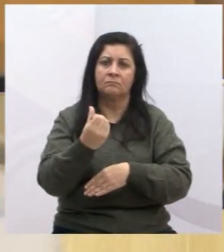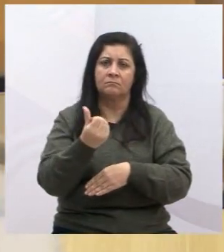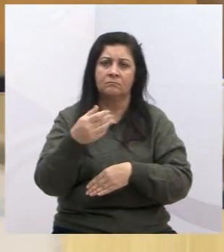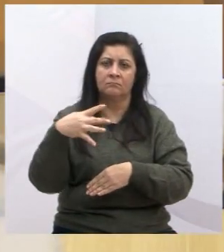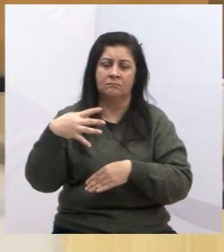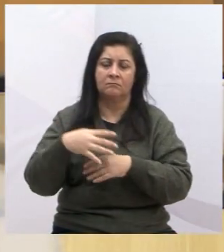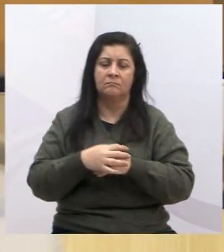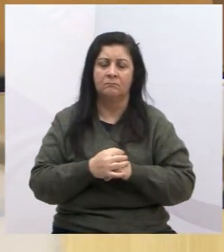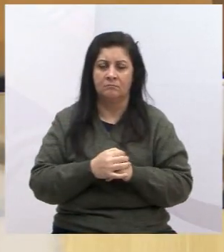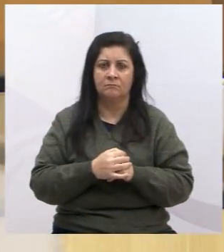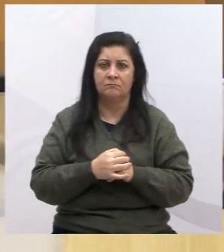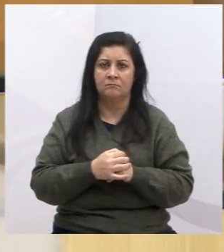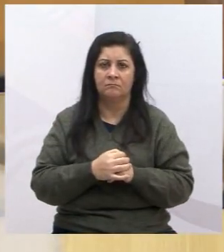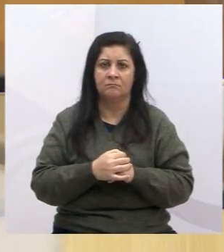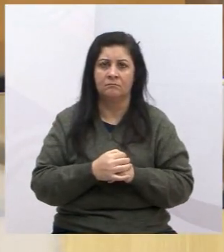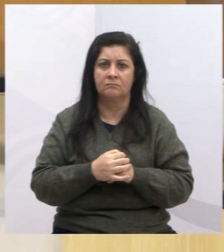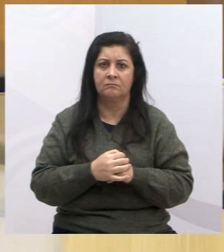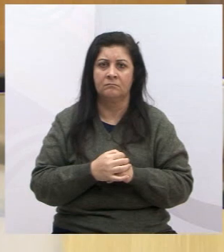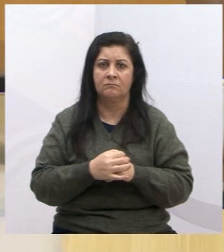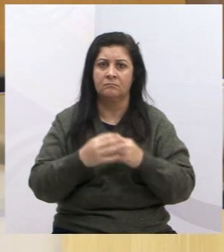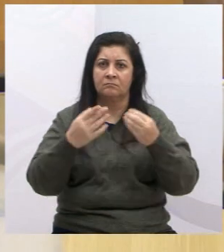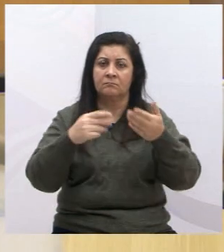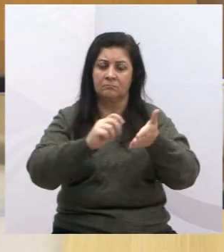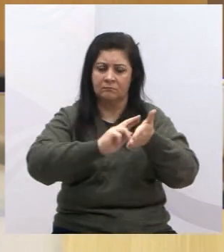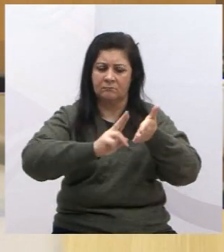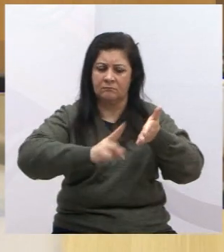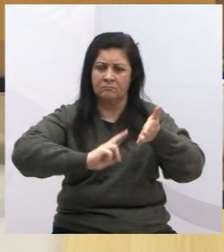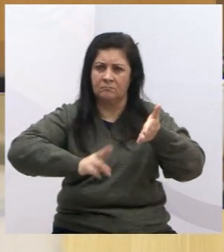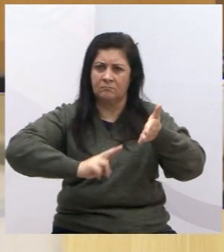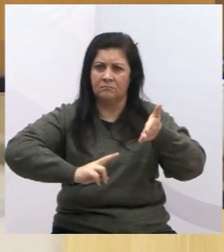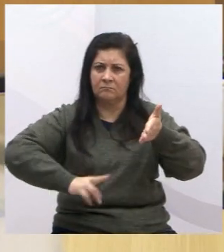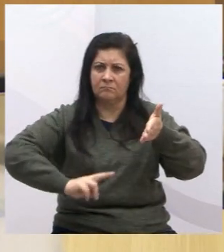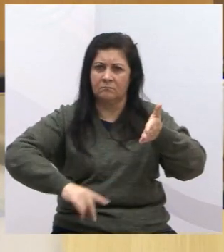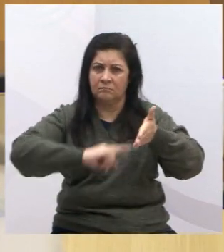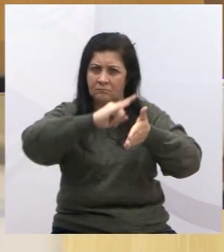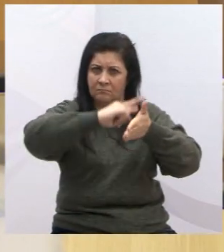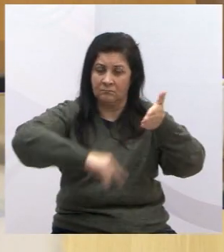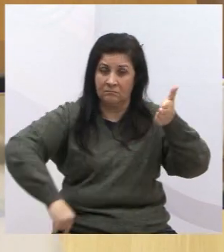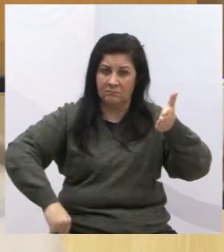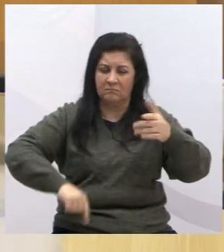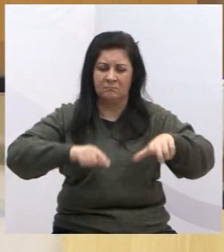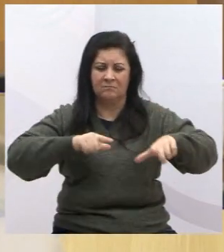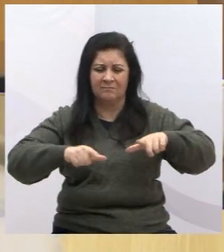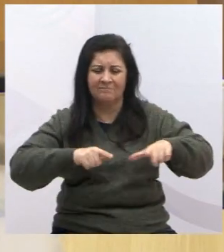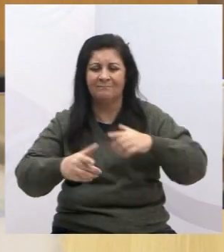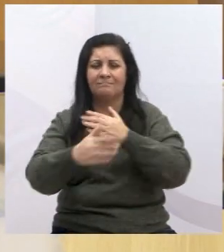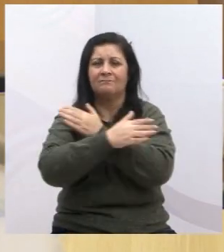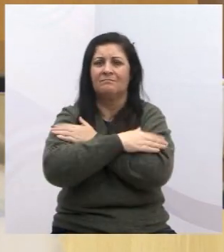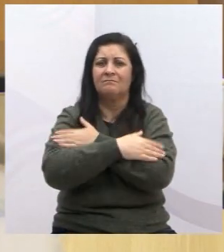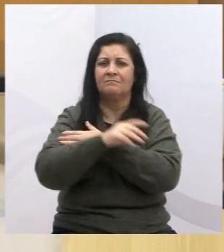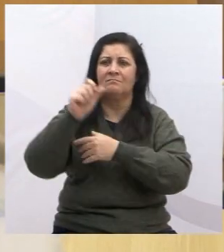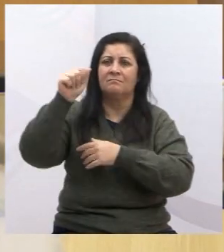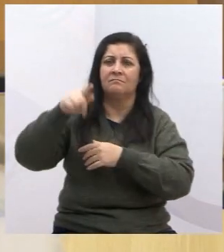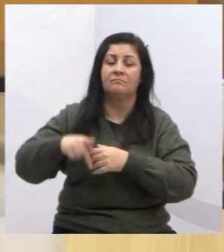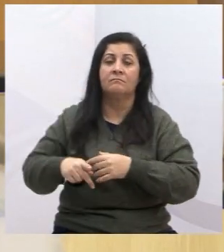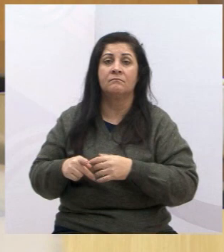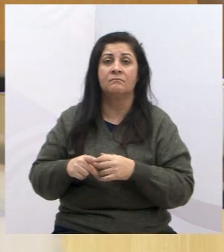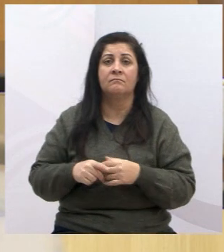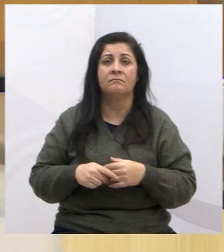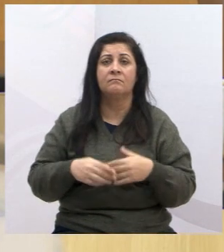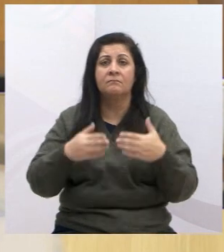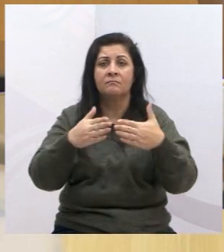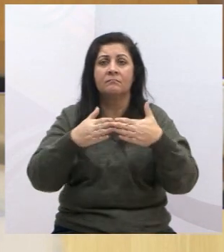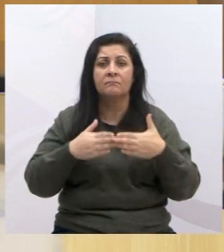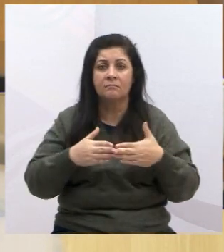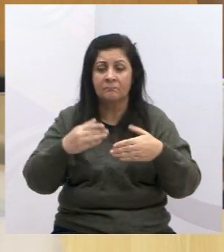Jacareí. Conforme consta no abaixo-assinado, anexo, trabalhadores, desempregados e aposentados